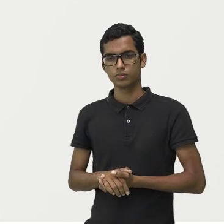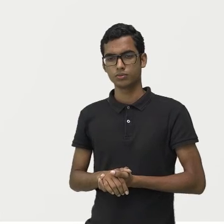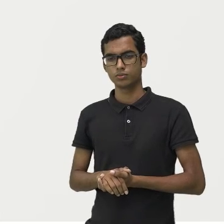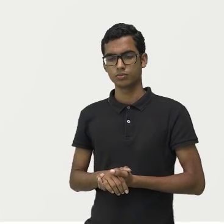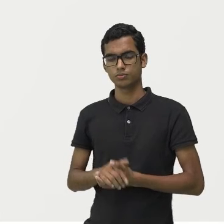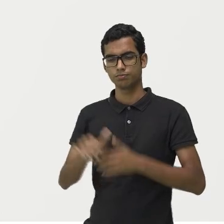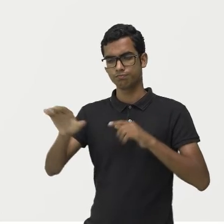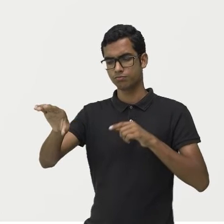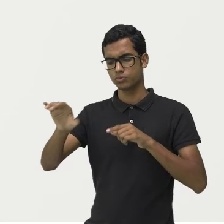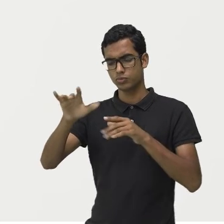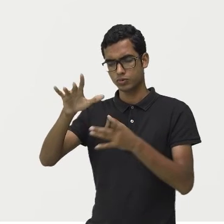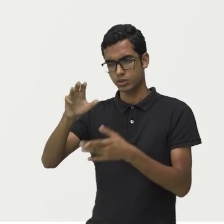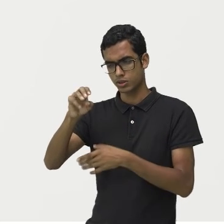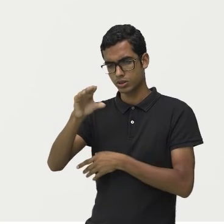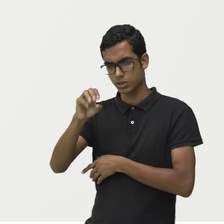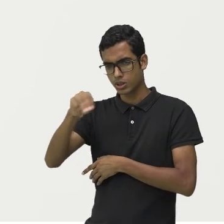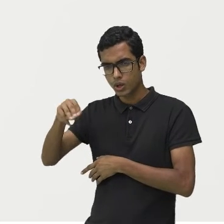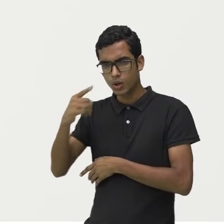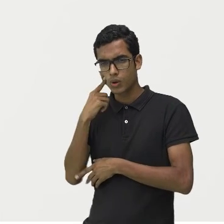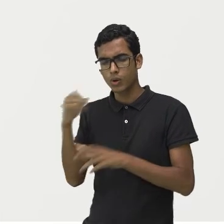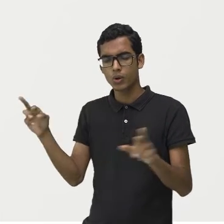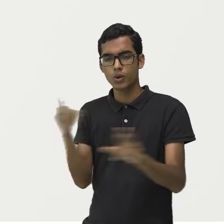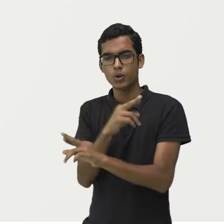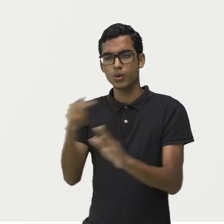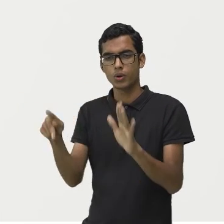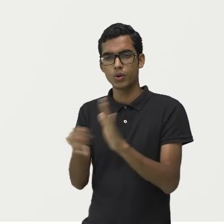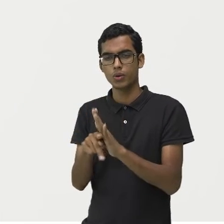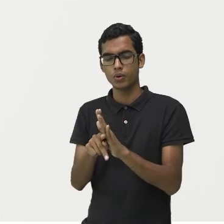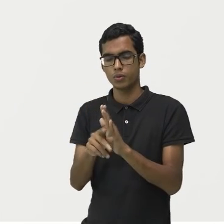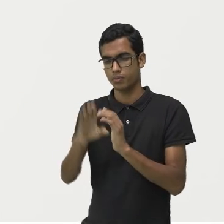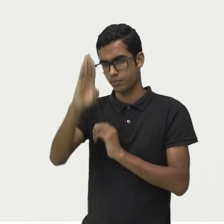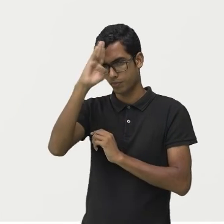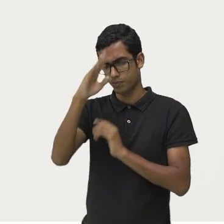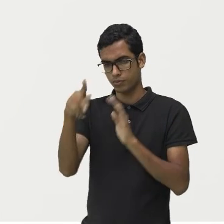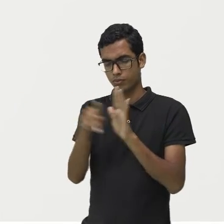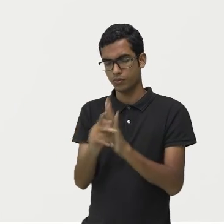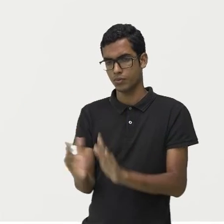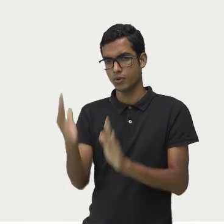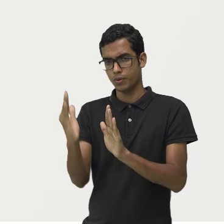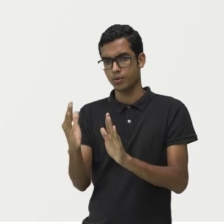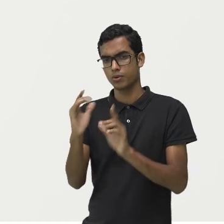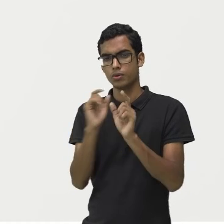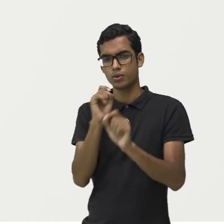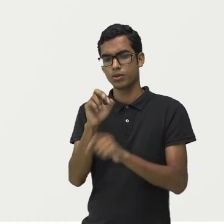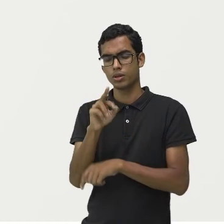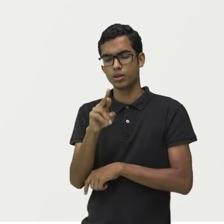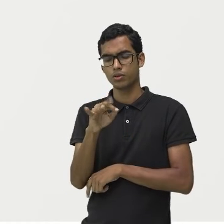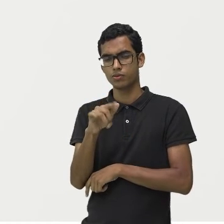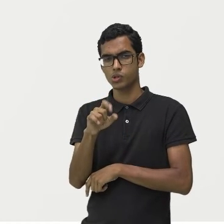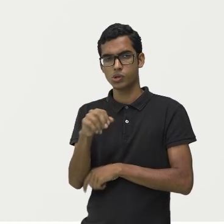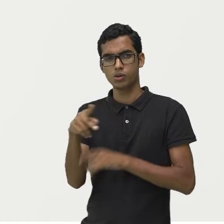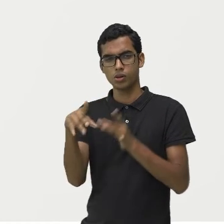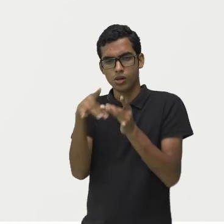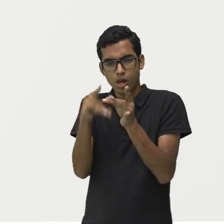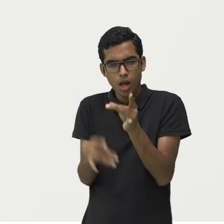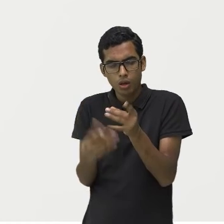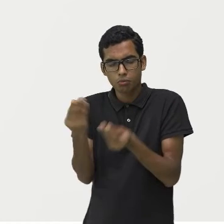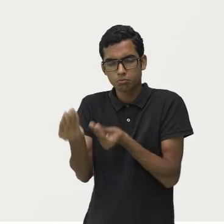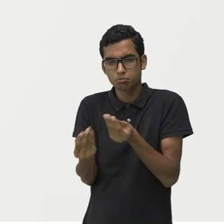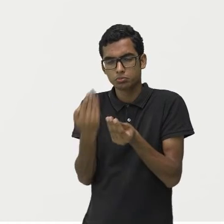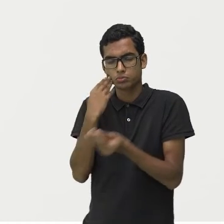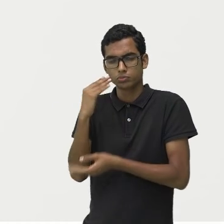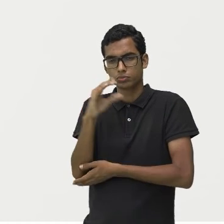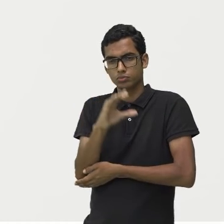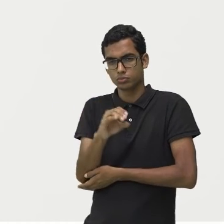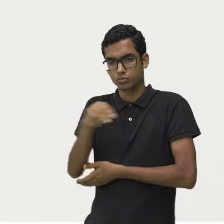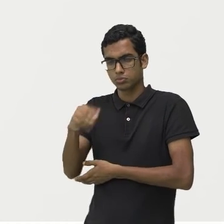reflete simetricamente em relação ao eixo principal do espelho. O que é refletir simetricamente? Observe aqui nesse